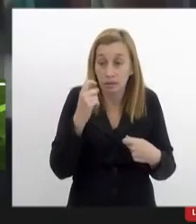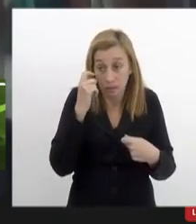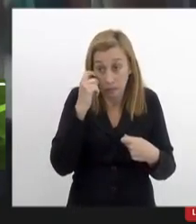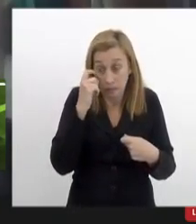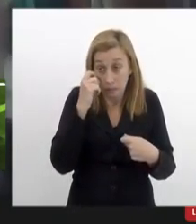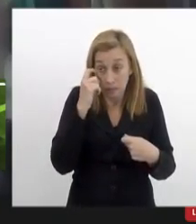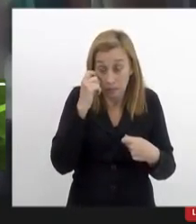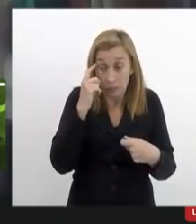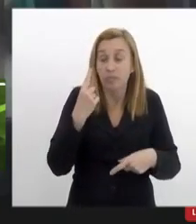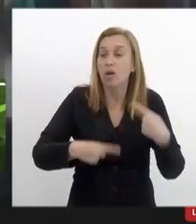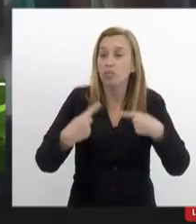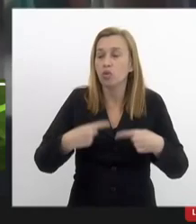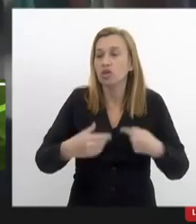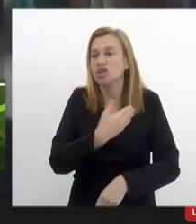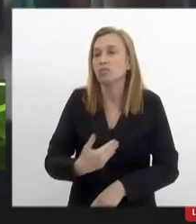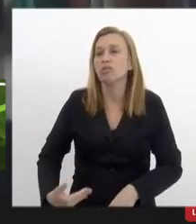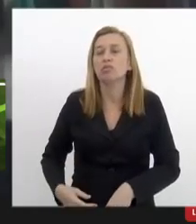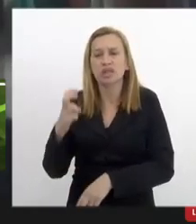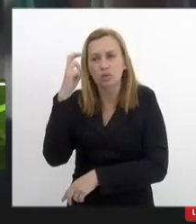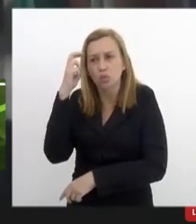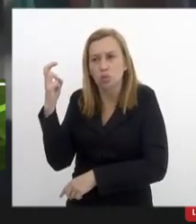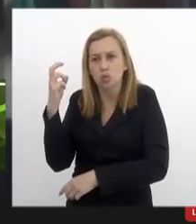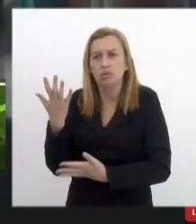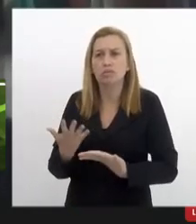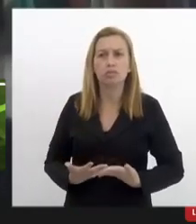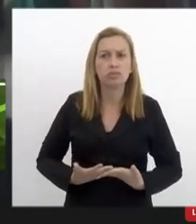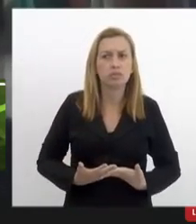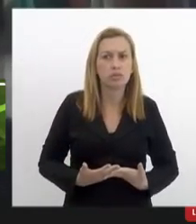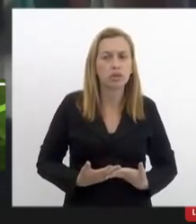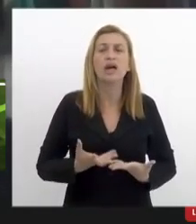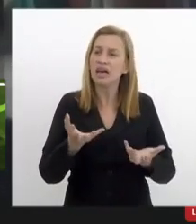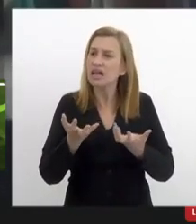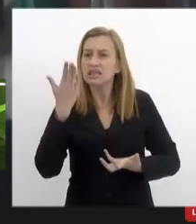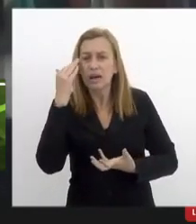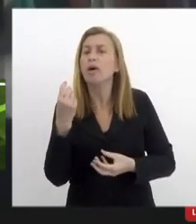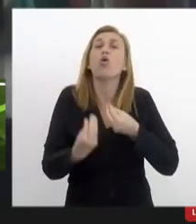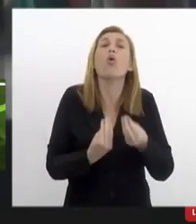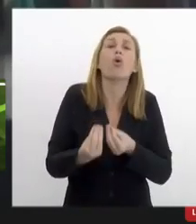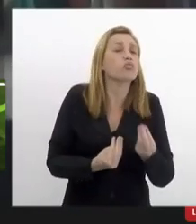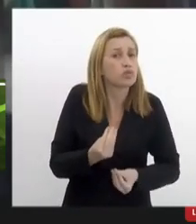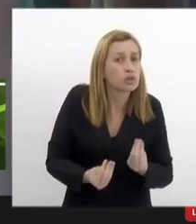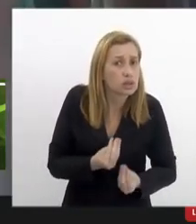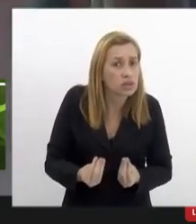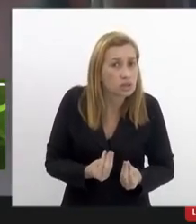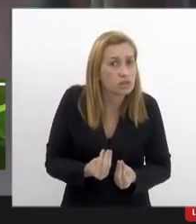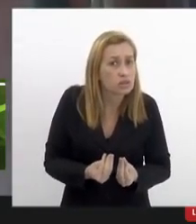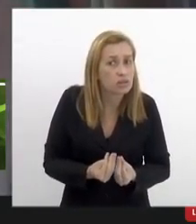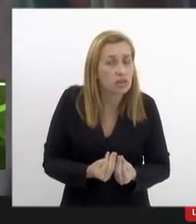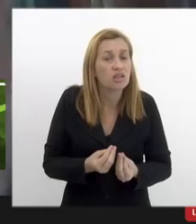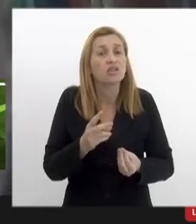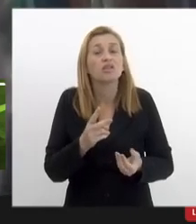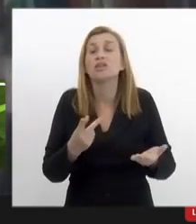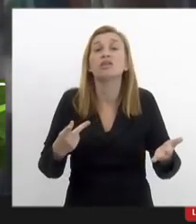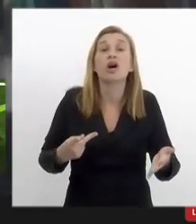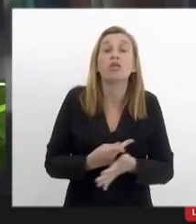da política pública da cultura. Nós queremos saber como que isso vai